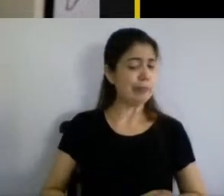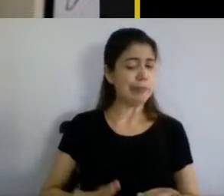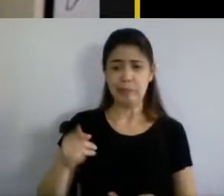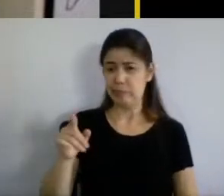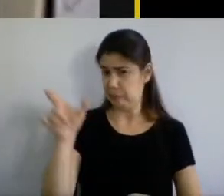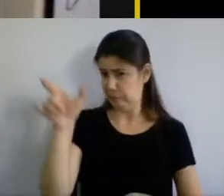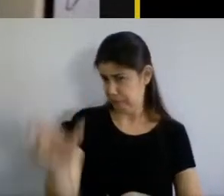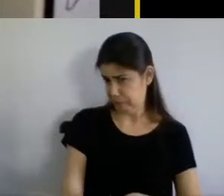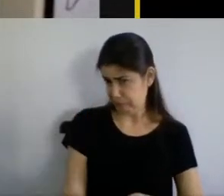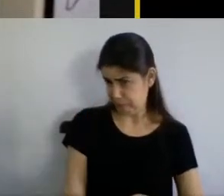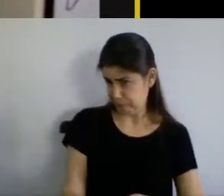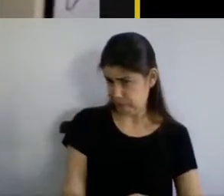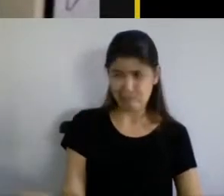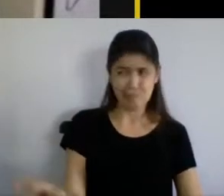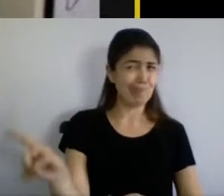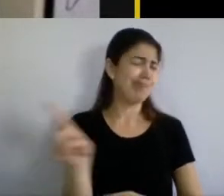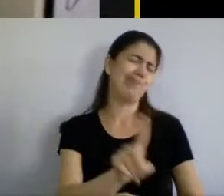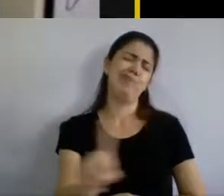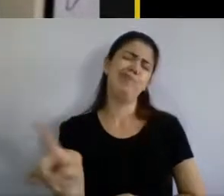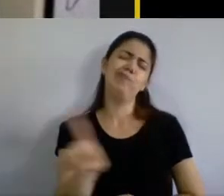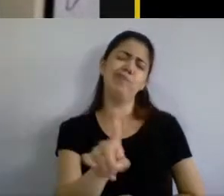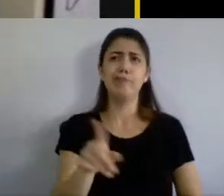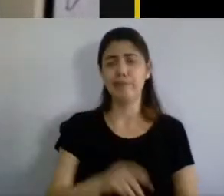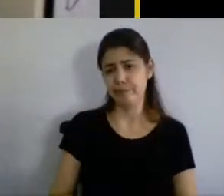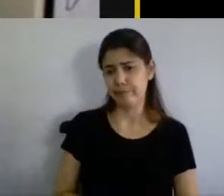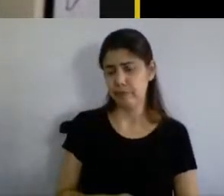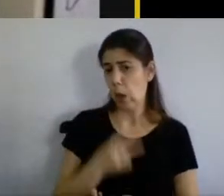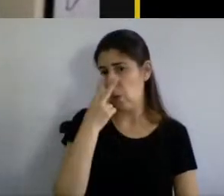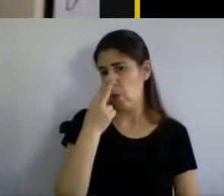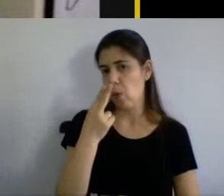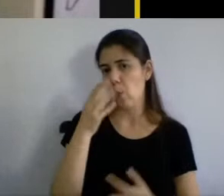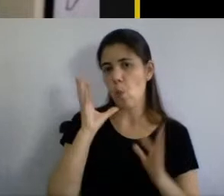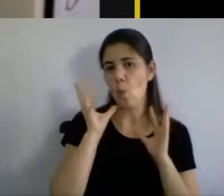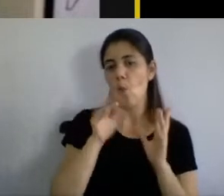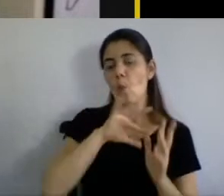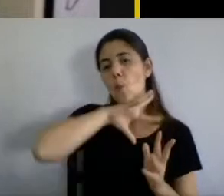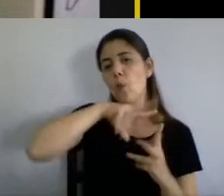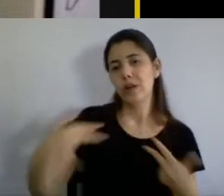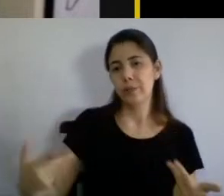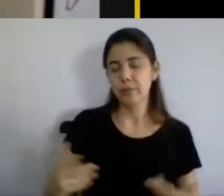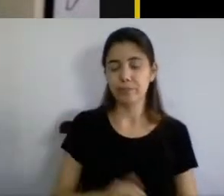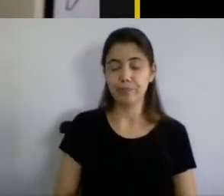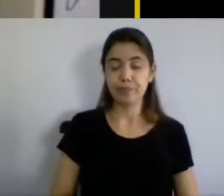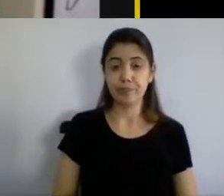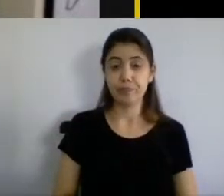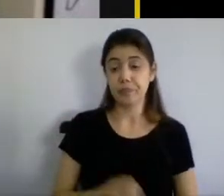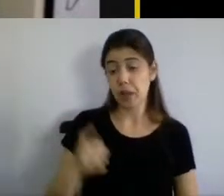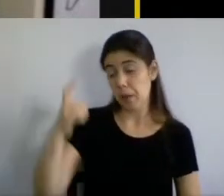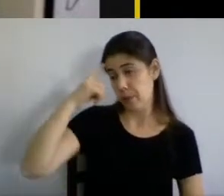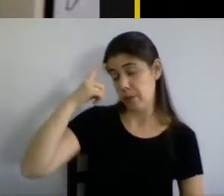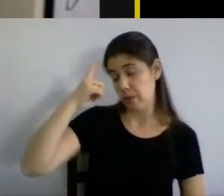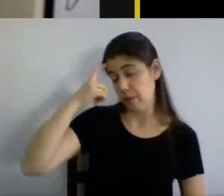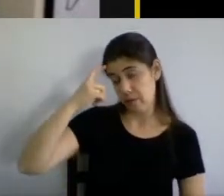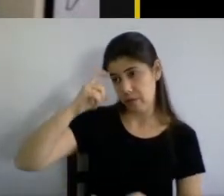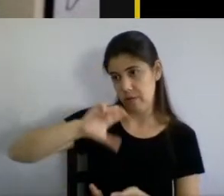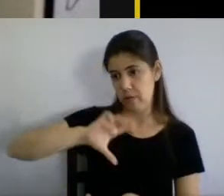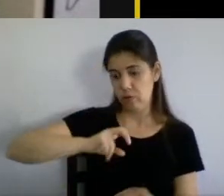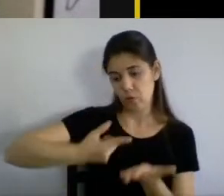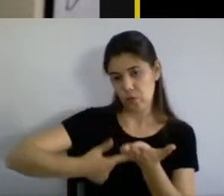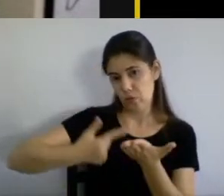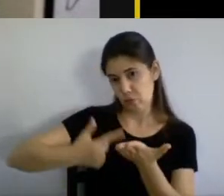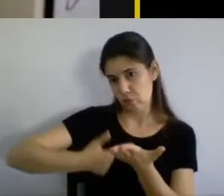Honório. Quer dizer, nesse sentido, eu diria que o que fez o Graciliano, acho que ele estiliza no romance usos